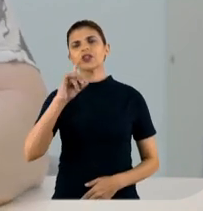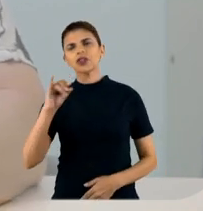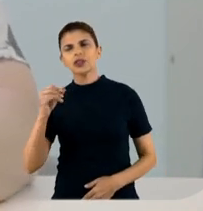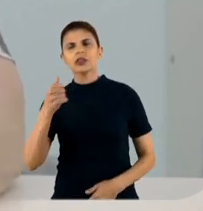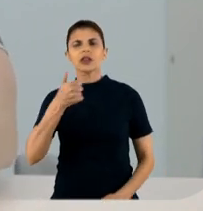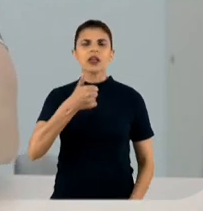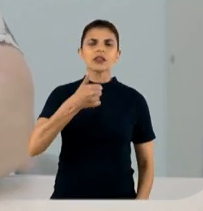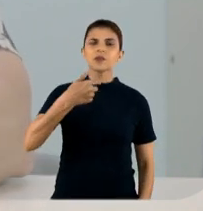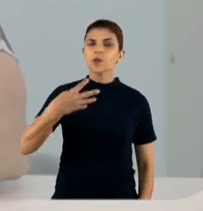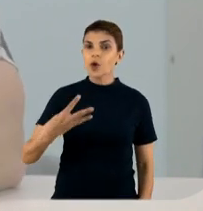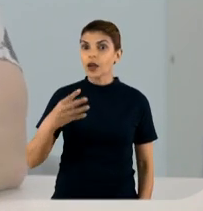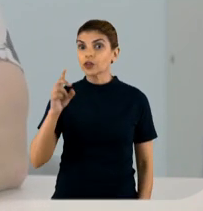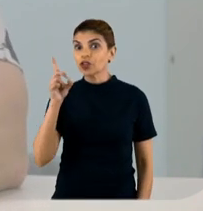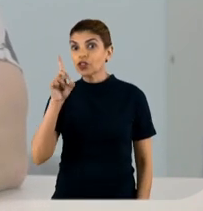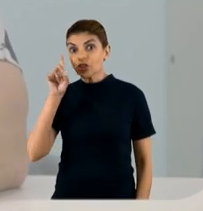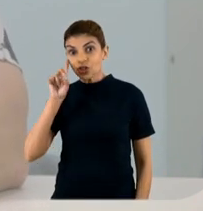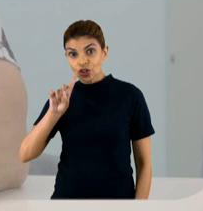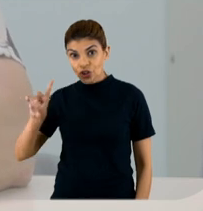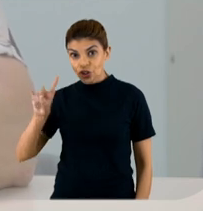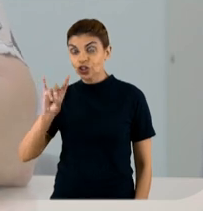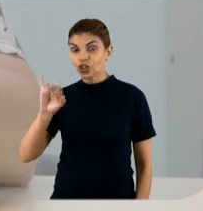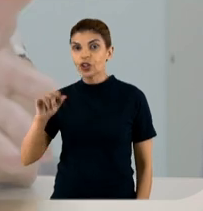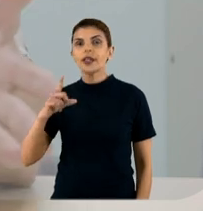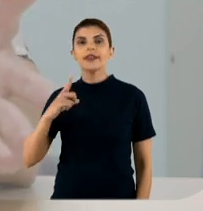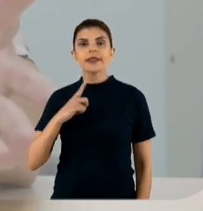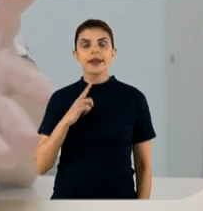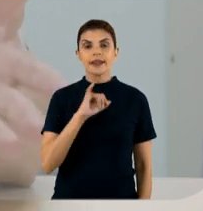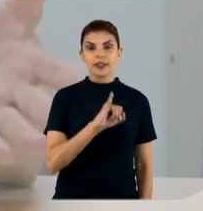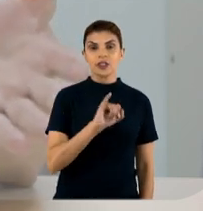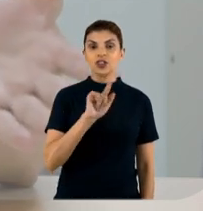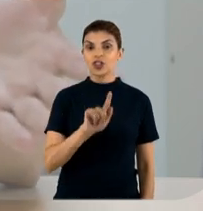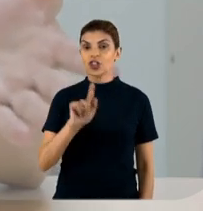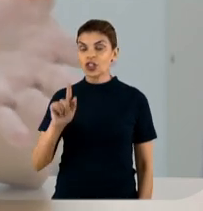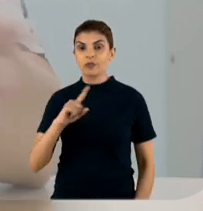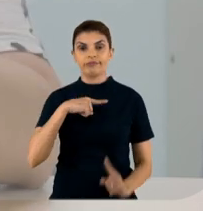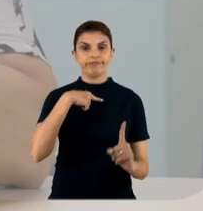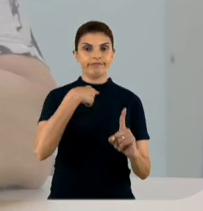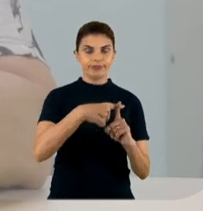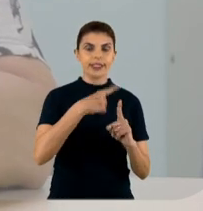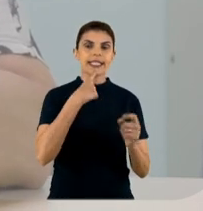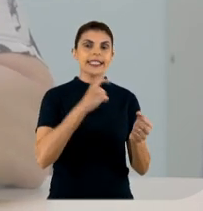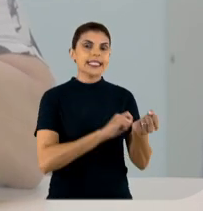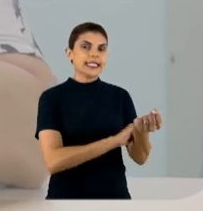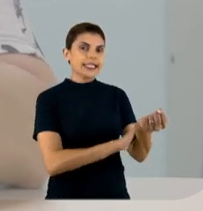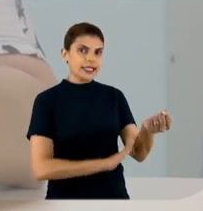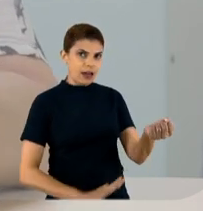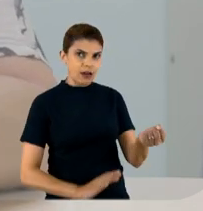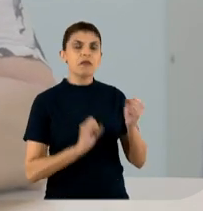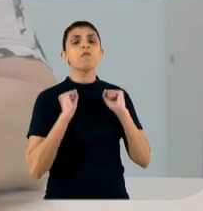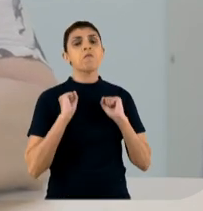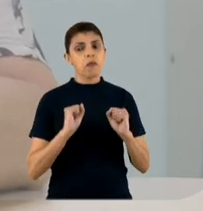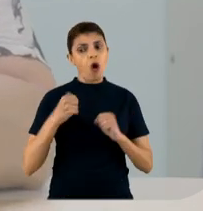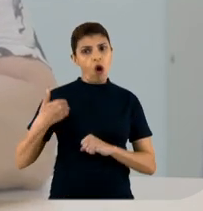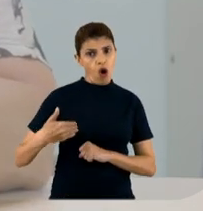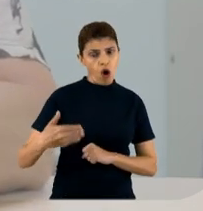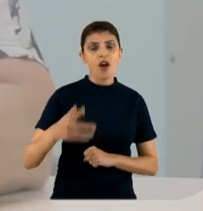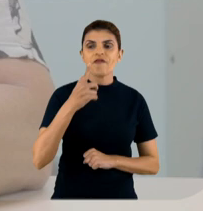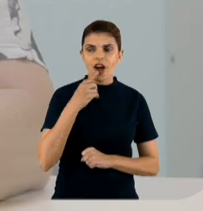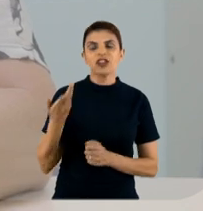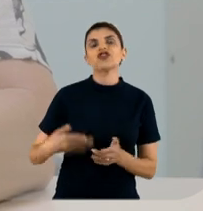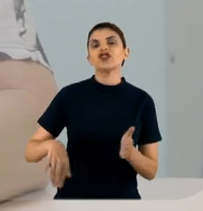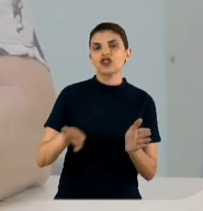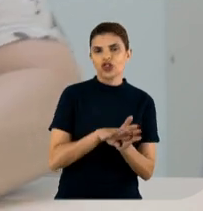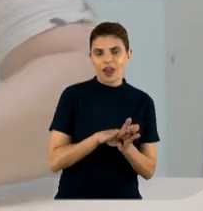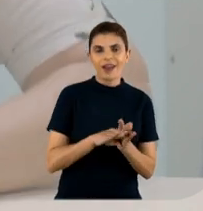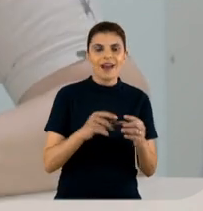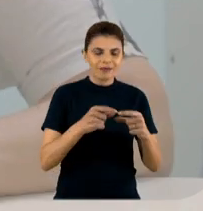principalmente quarto dia você já vai ter o IgG positivo no sangue também esses testes eles devem chegar inclusive pra gente poder